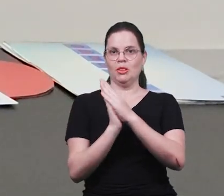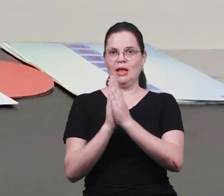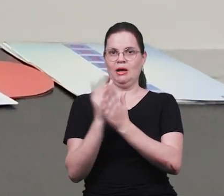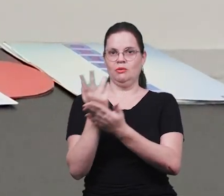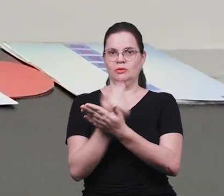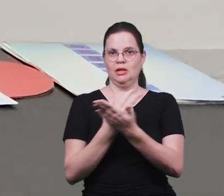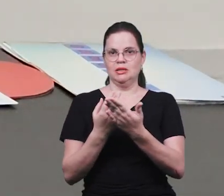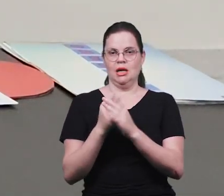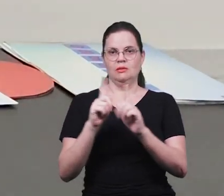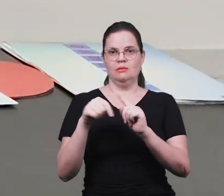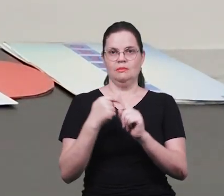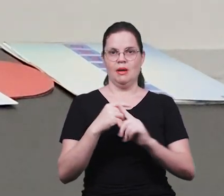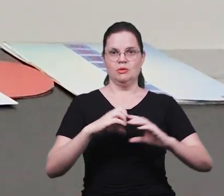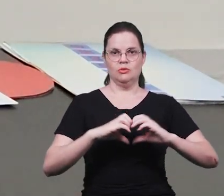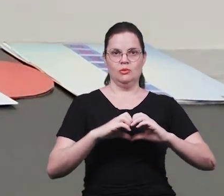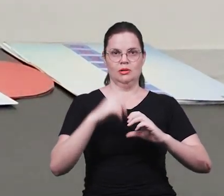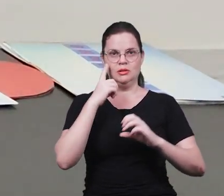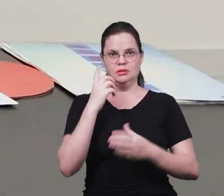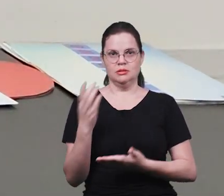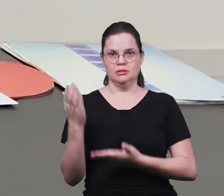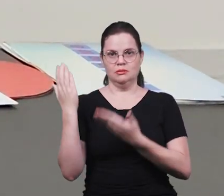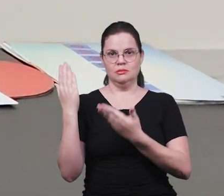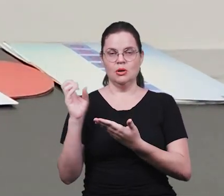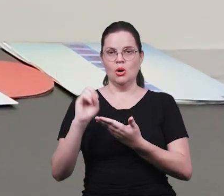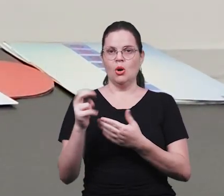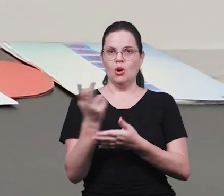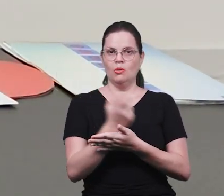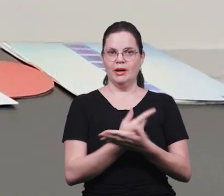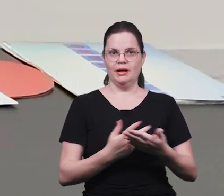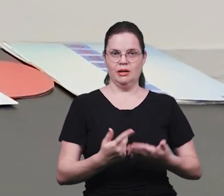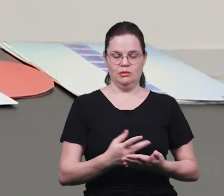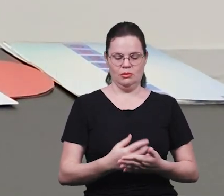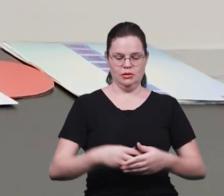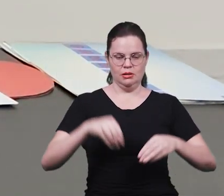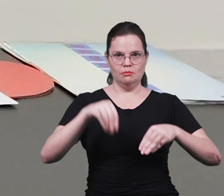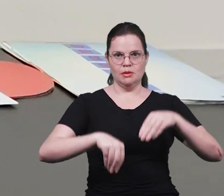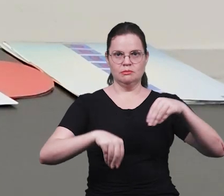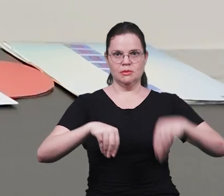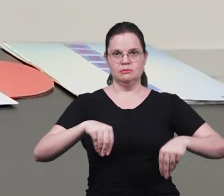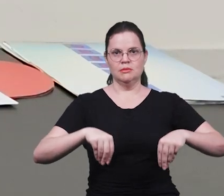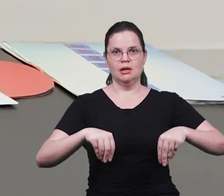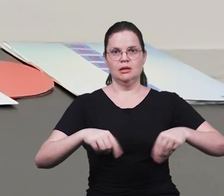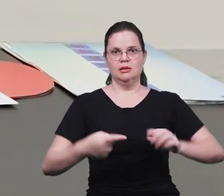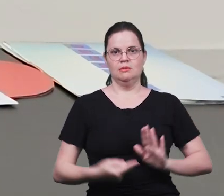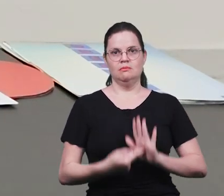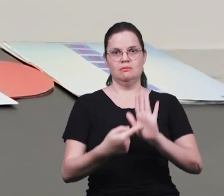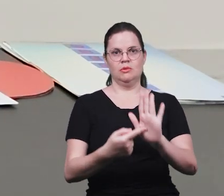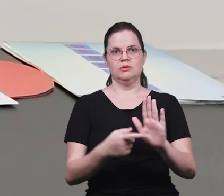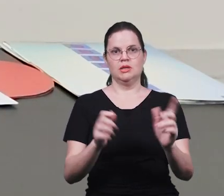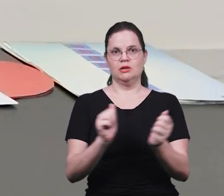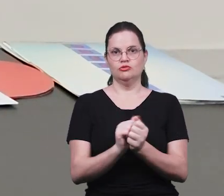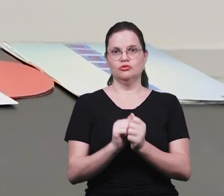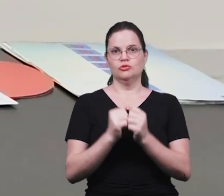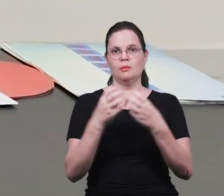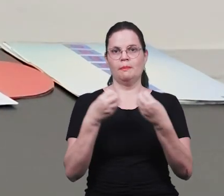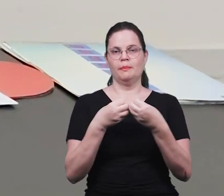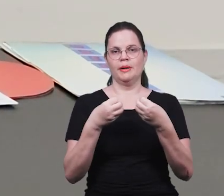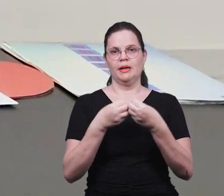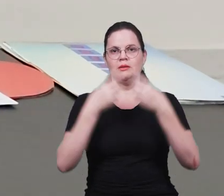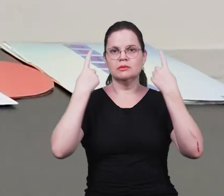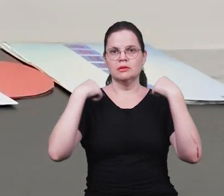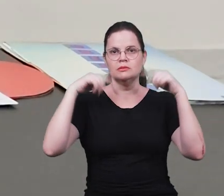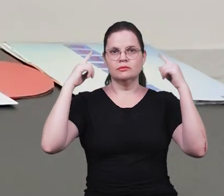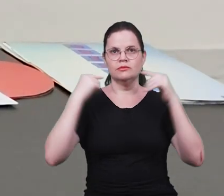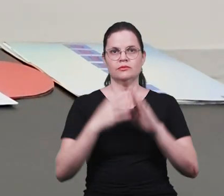posso recortar apenas o pictograma e colocar Davi, o coração de Davi e as ovelhinhas.